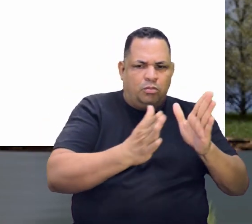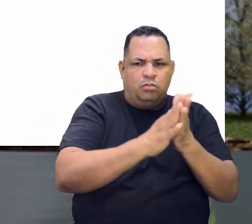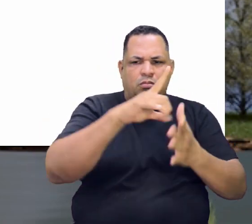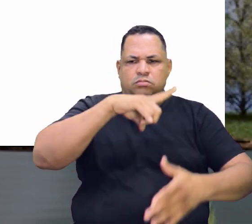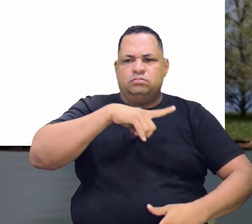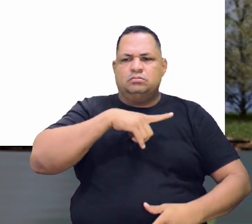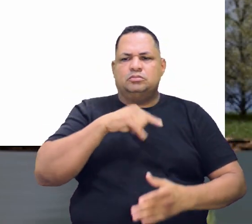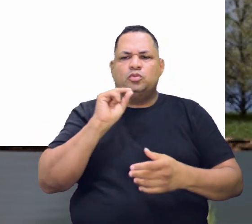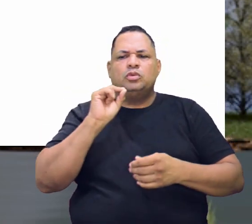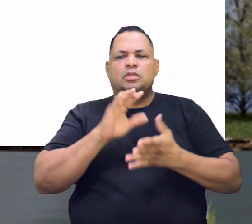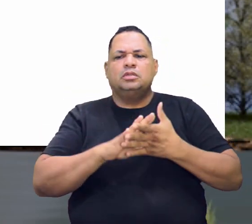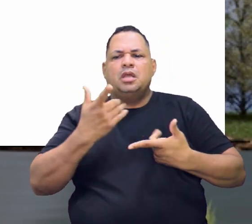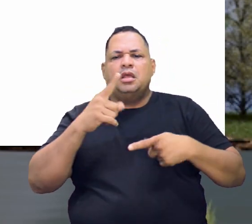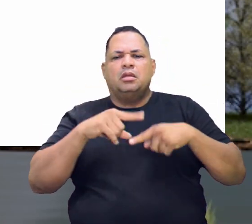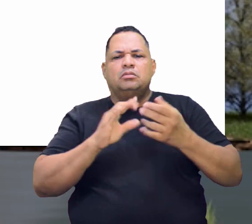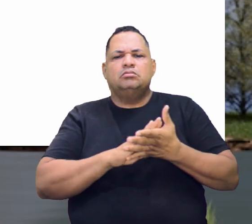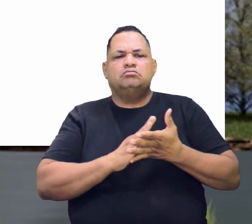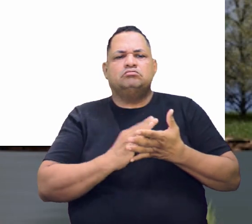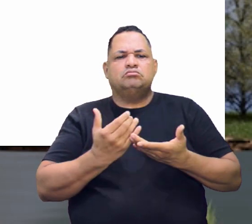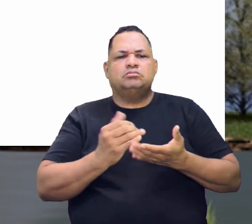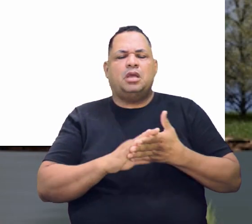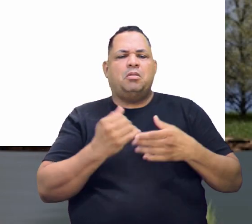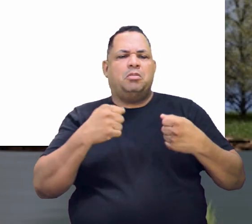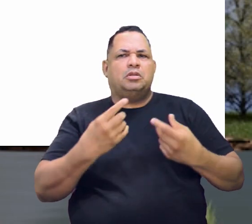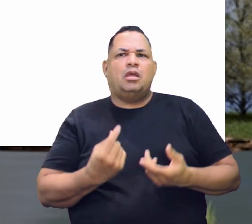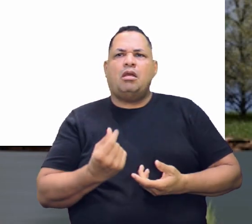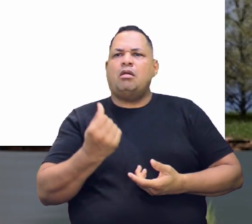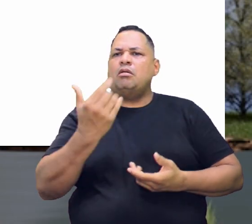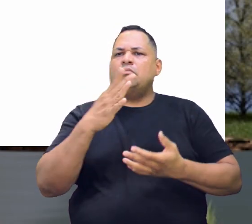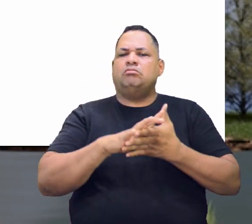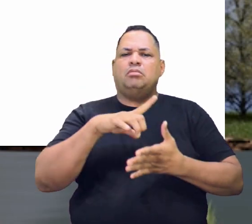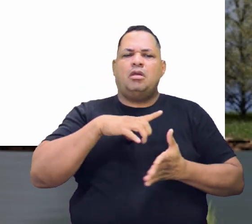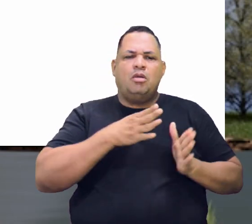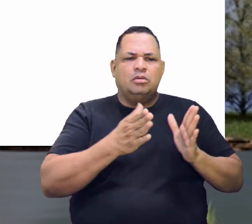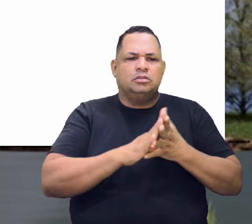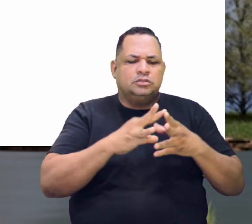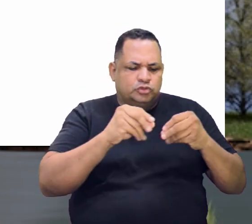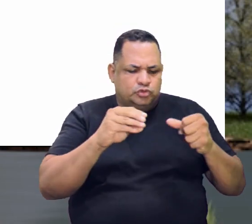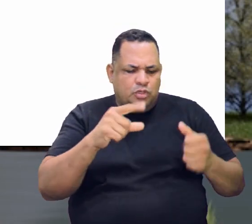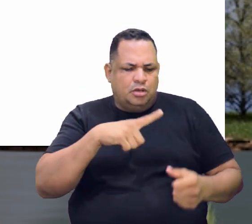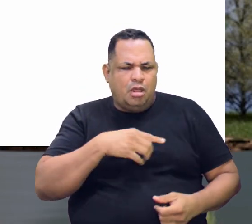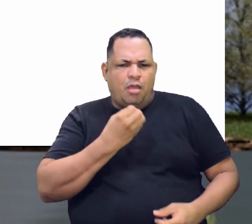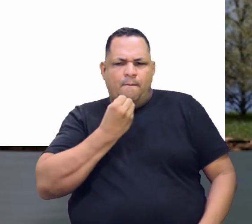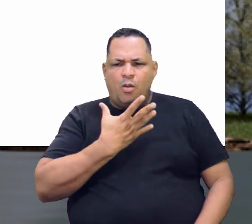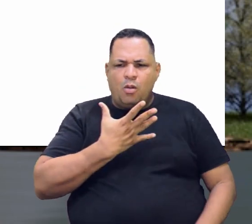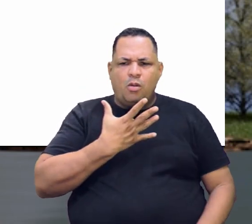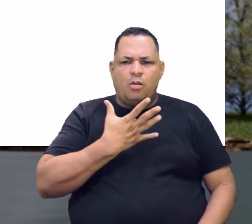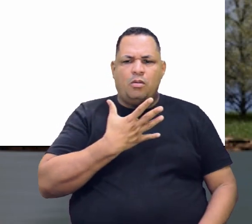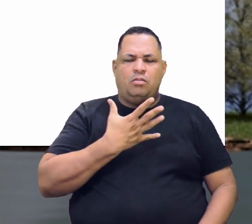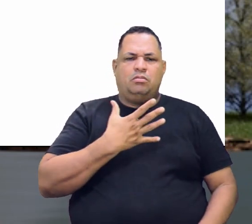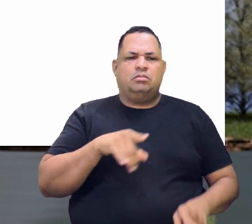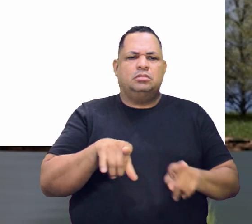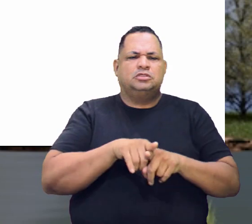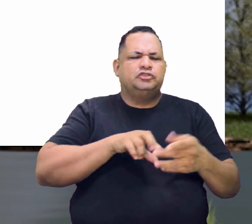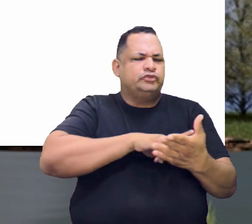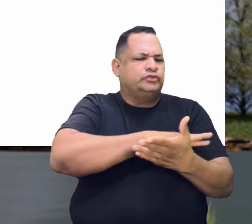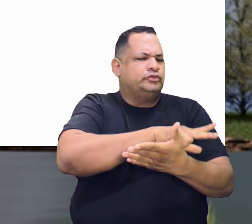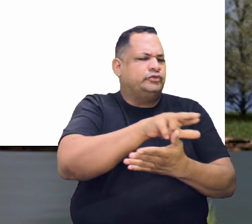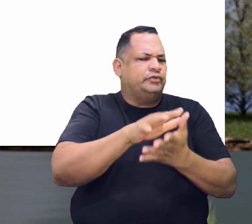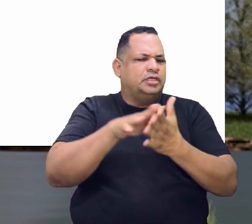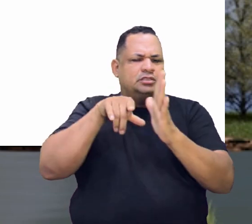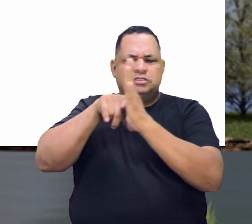os rios poderão dar ao Brasil, se o solo era rico, enfim, uma gama de